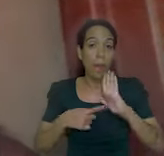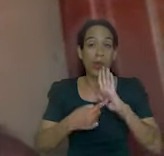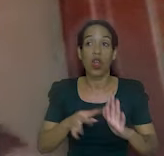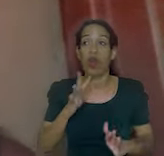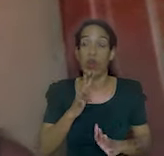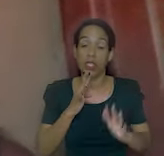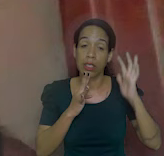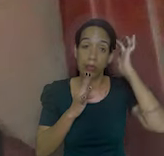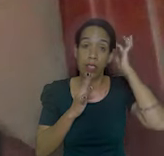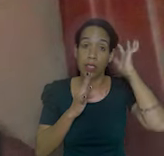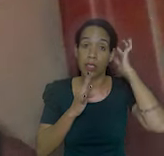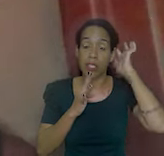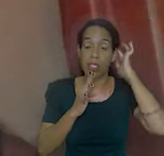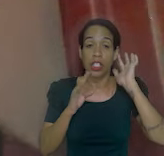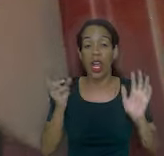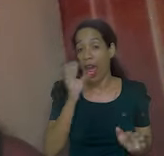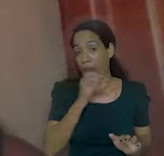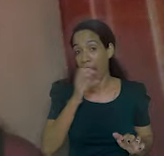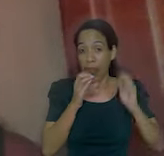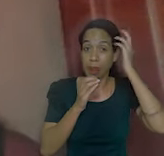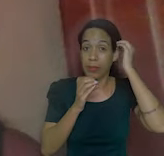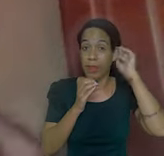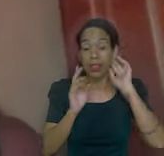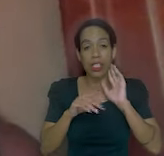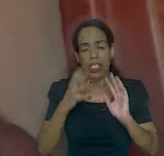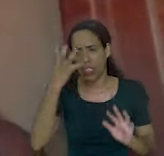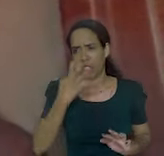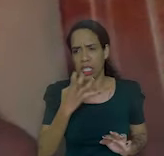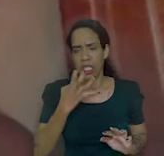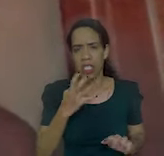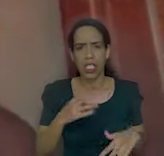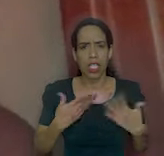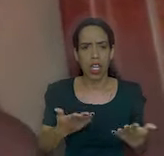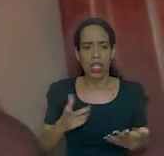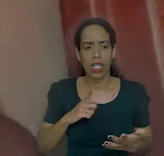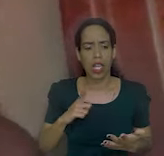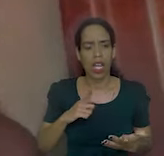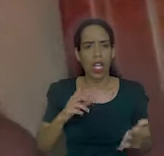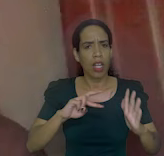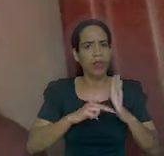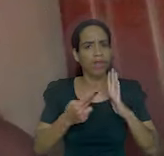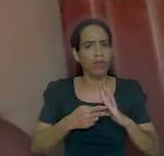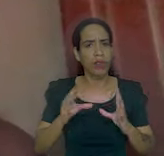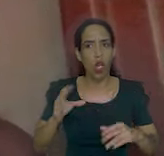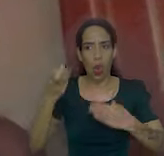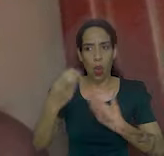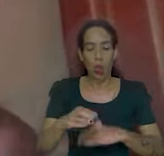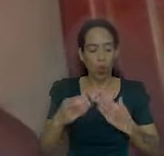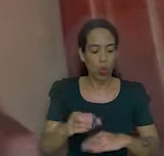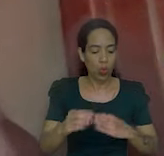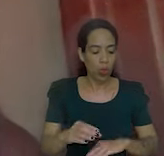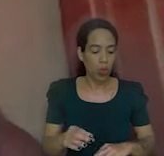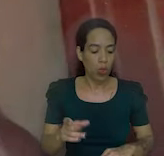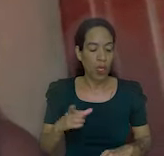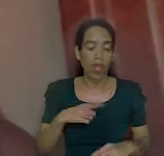demonstrasse conhecimento de forma rápida, de forma célere, para aquela questão pontual. Foi um concurso assim que